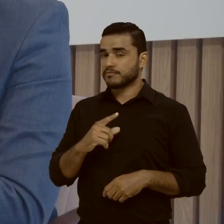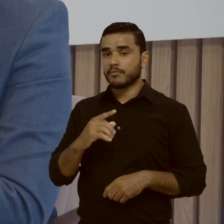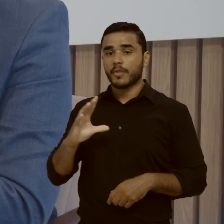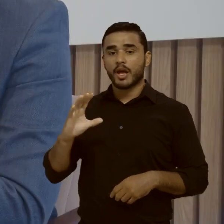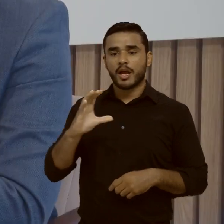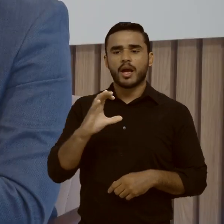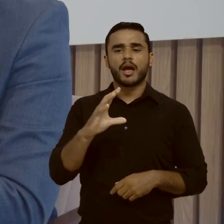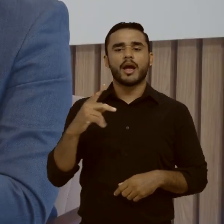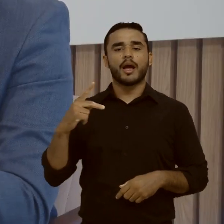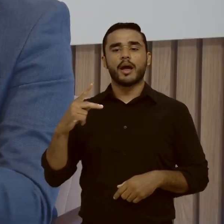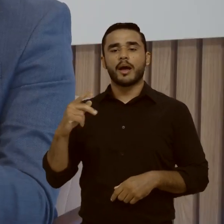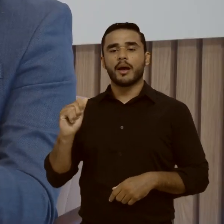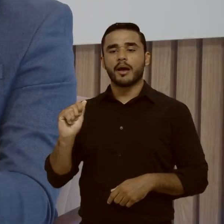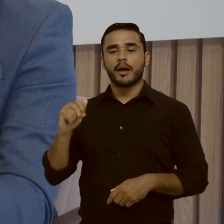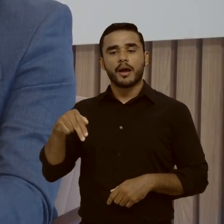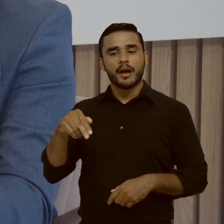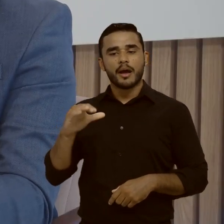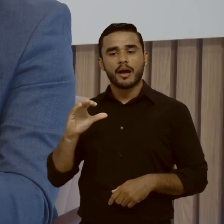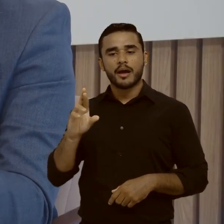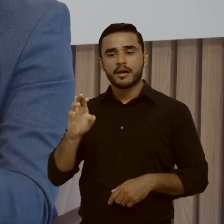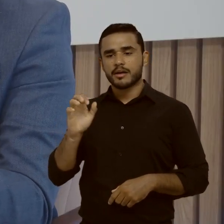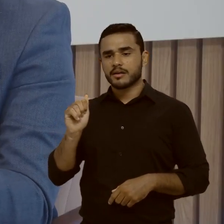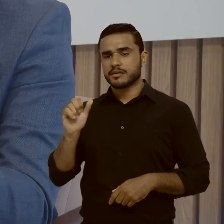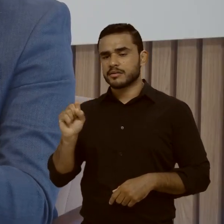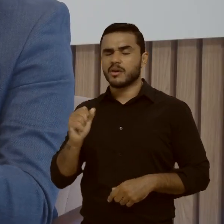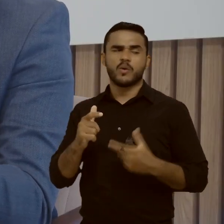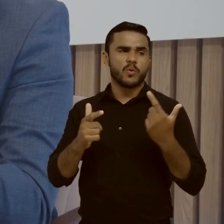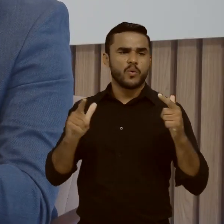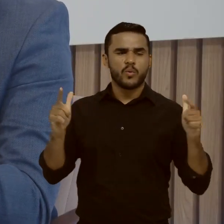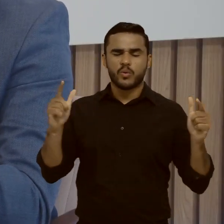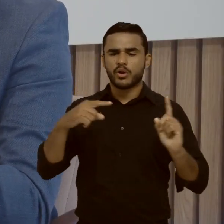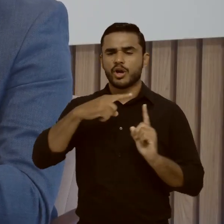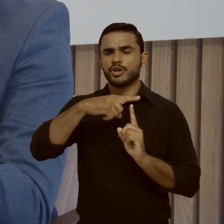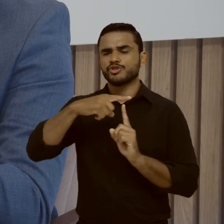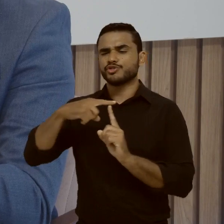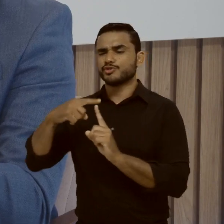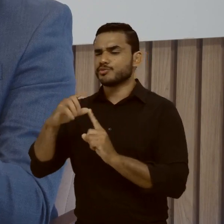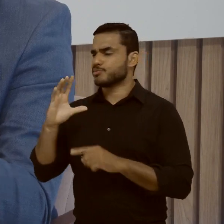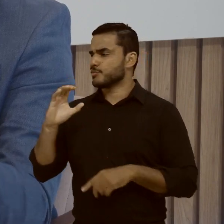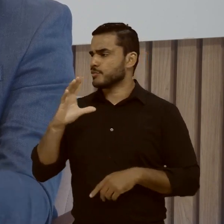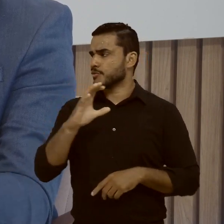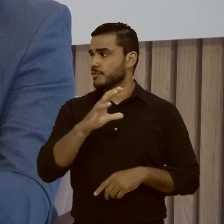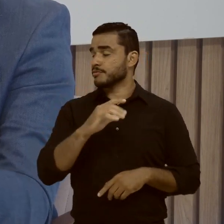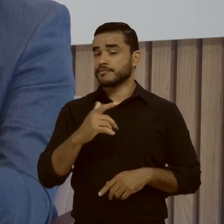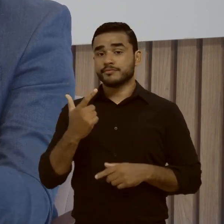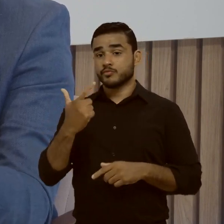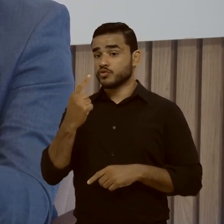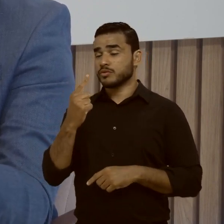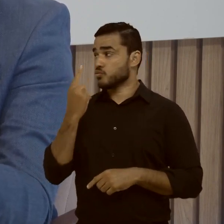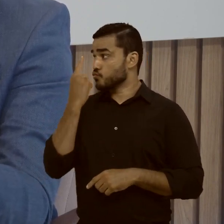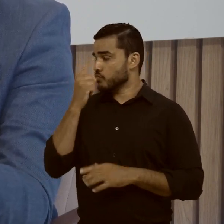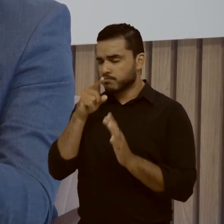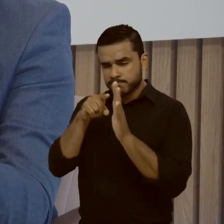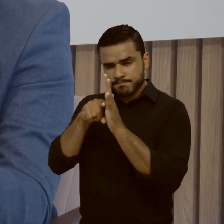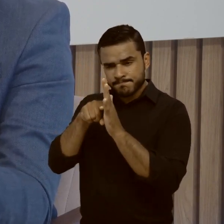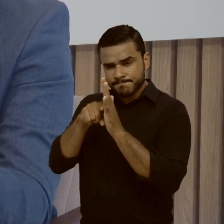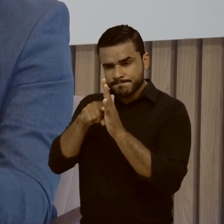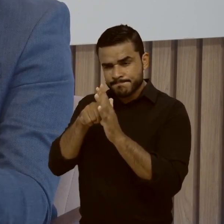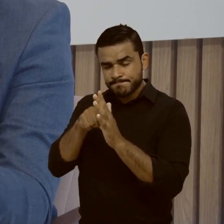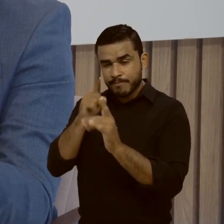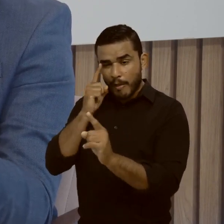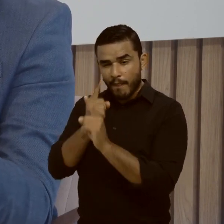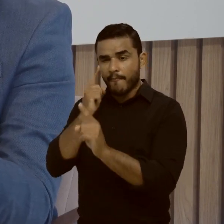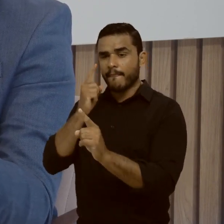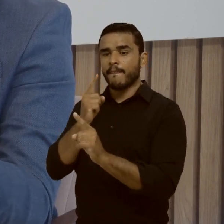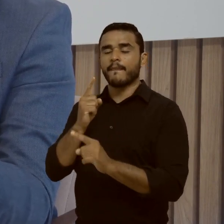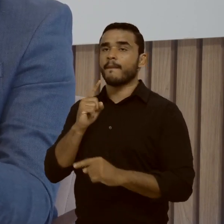pâncreas, a gente, diferente do câncer de colo uterino, diferente do câncer de mama, a gente não tem um exame específico, tá? Então, a